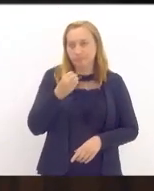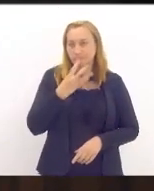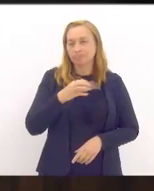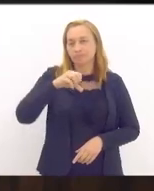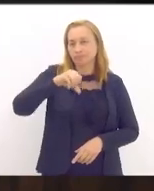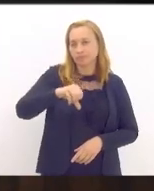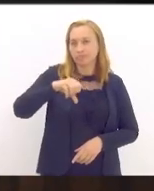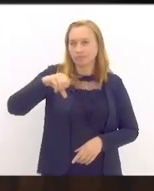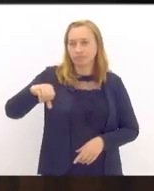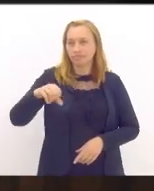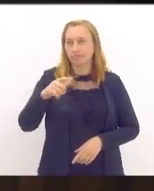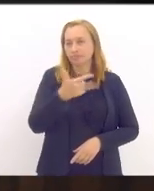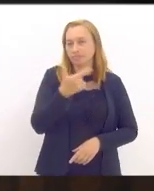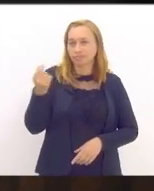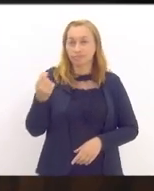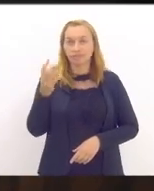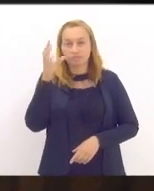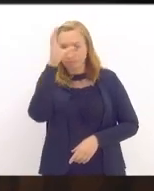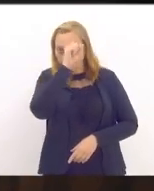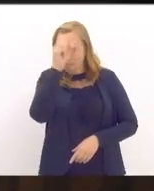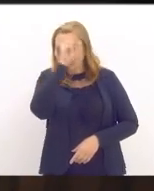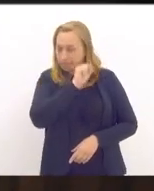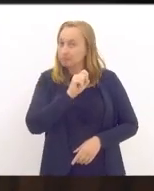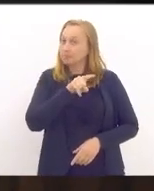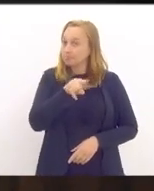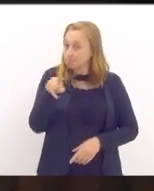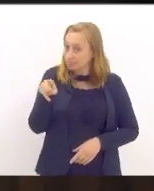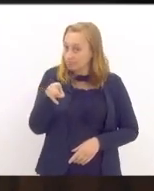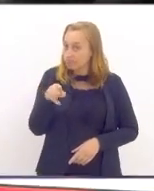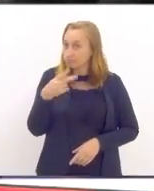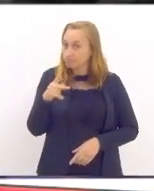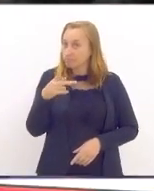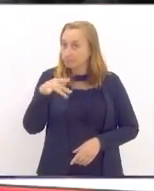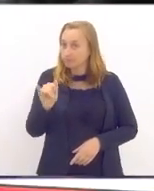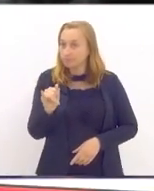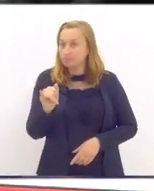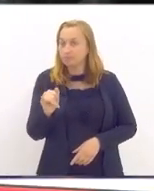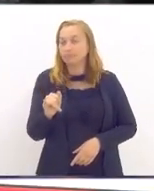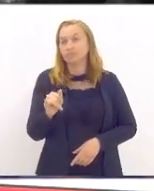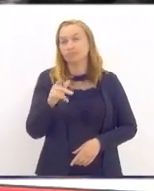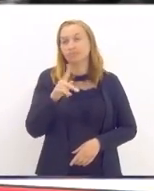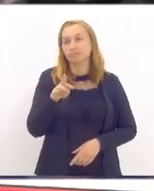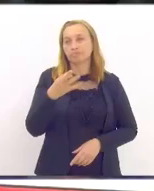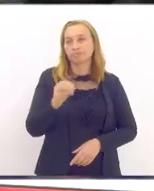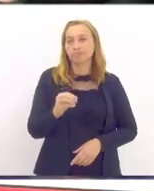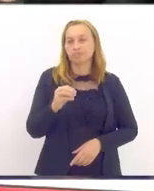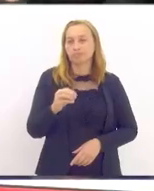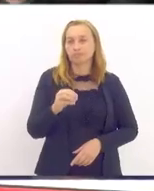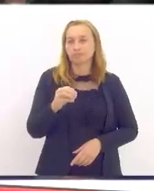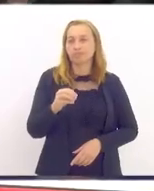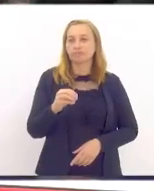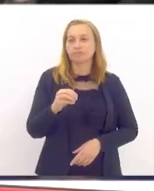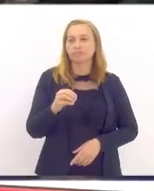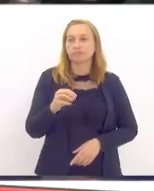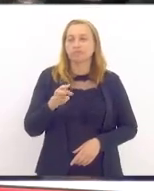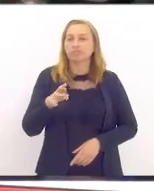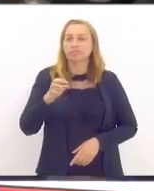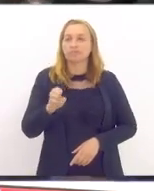2000 rosa que eu aprendi muito aqui com o seu pai o grande Pedro Fernandes muito